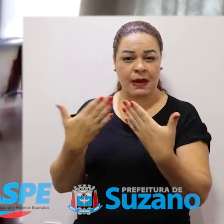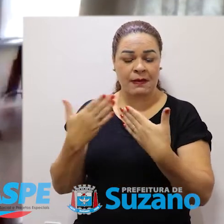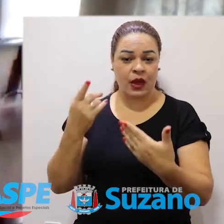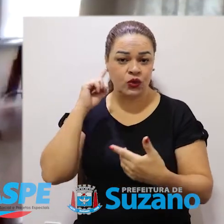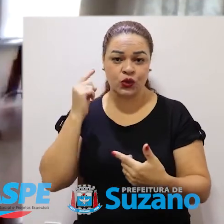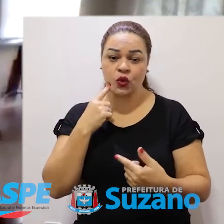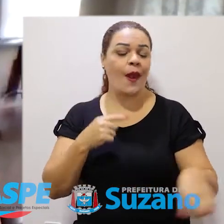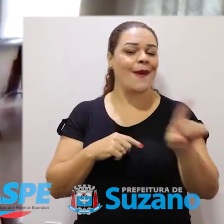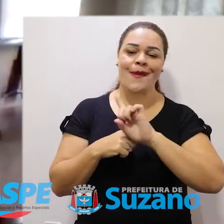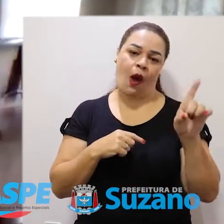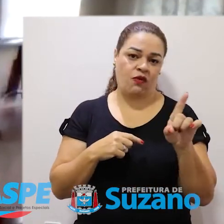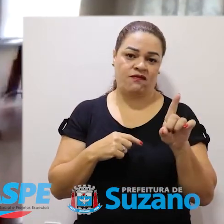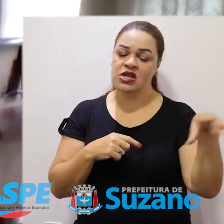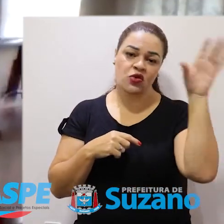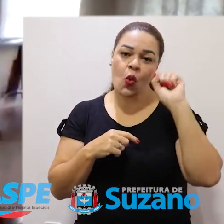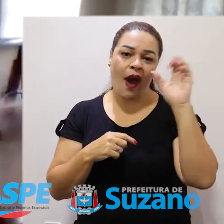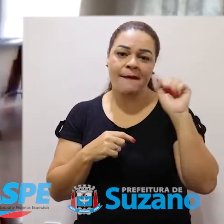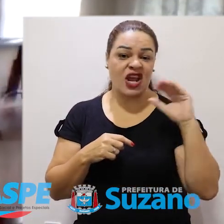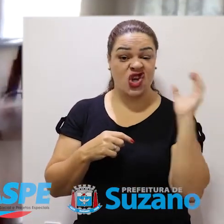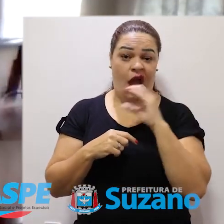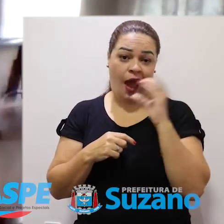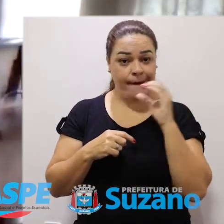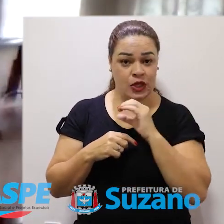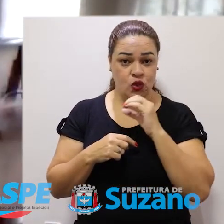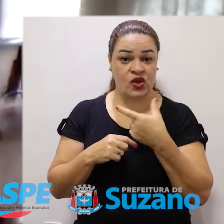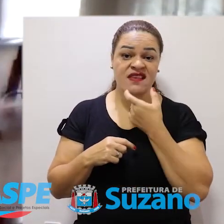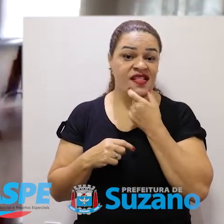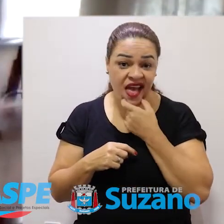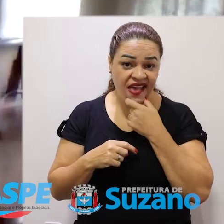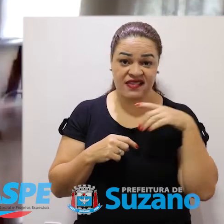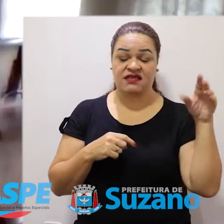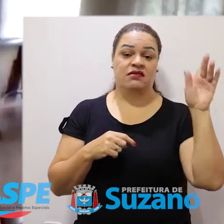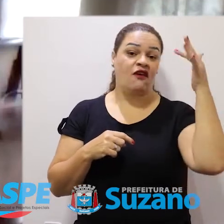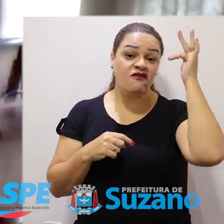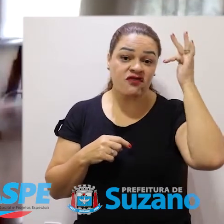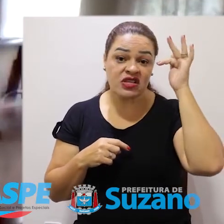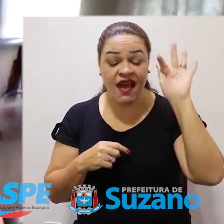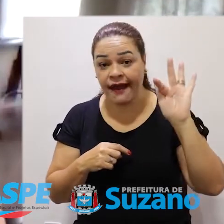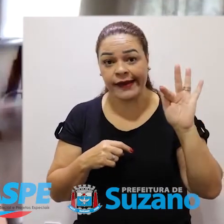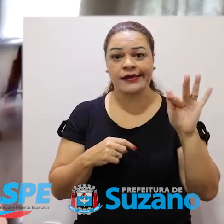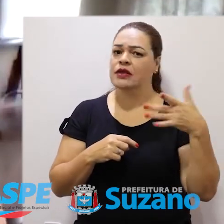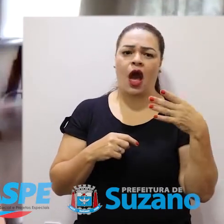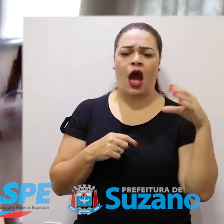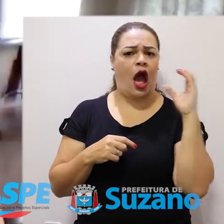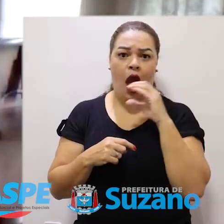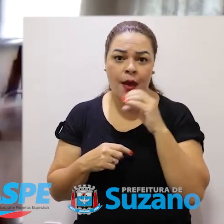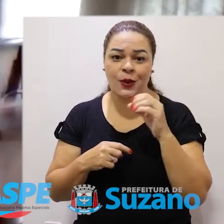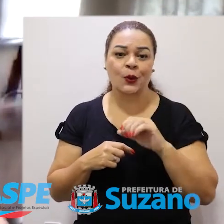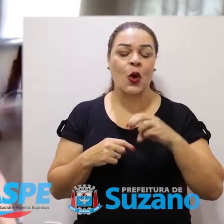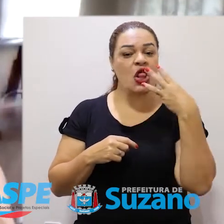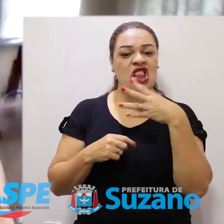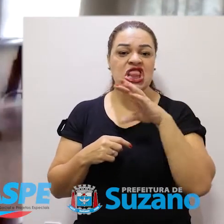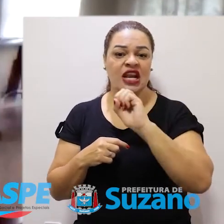você não aprende francês em 30 horas, você não aprende italiano em 30 horas. Portanto, você não aprende língua de sinais em 30 horas. Língua de sinais é idioma, né? Língua